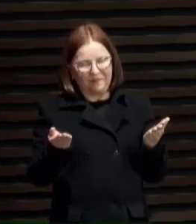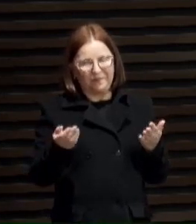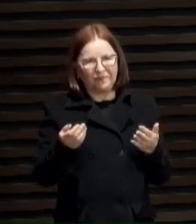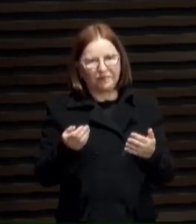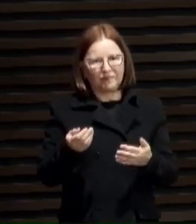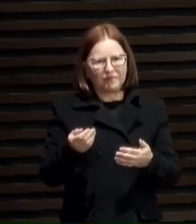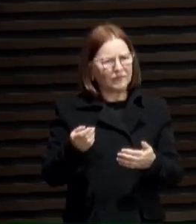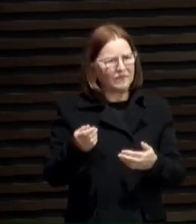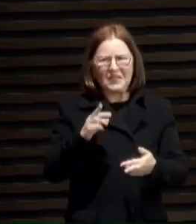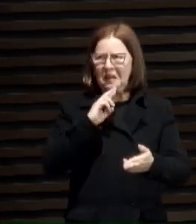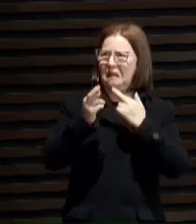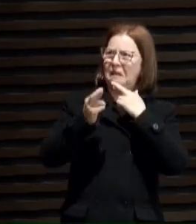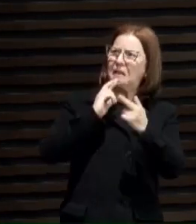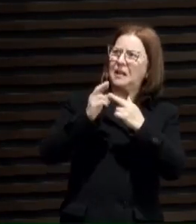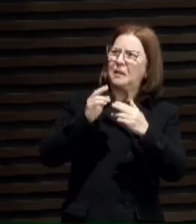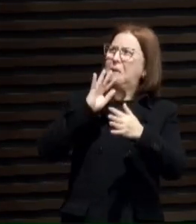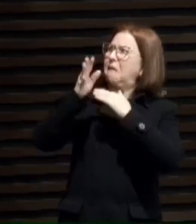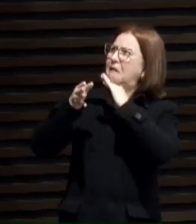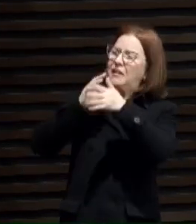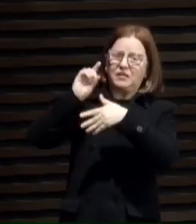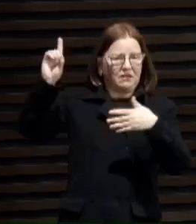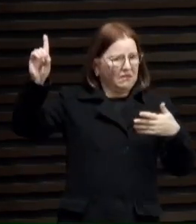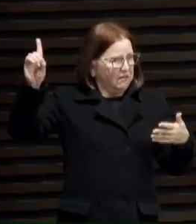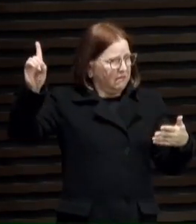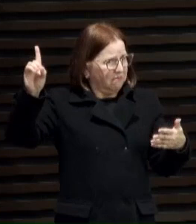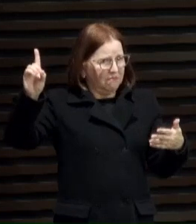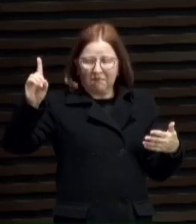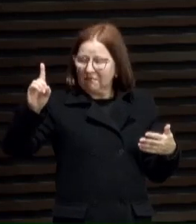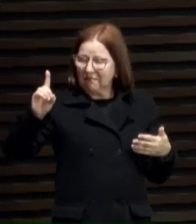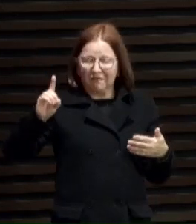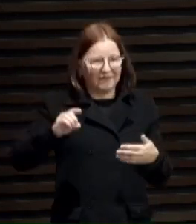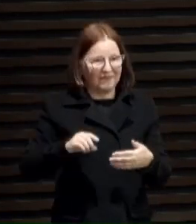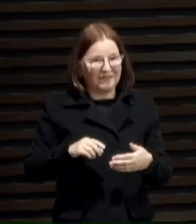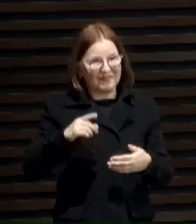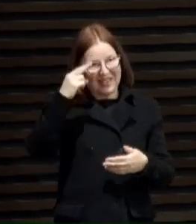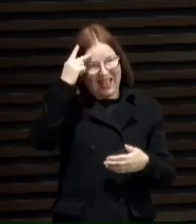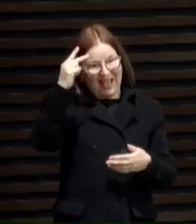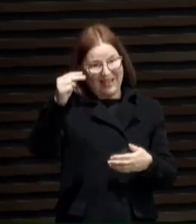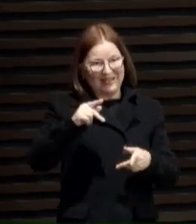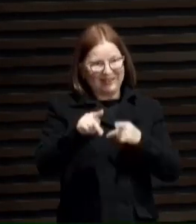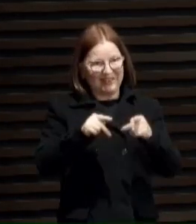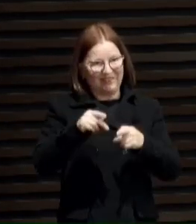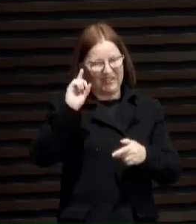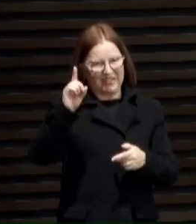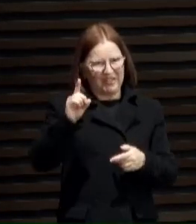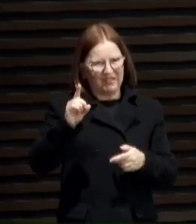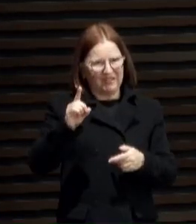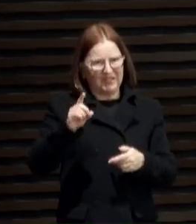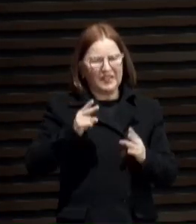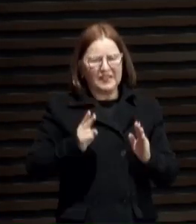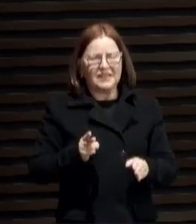de reclamação, de acusação. Imagina, a história do povo de Deus sempre foi de ingratidão e